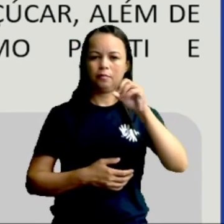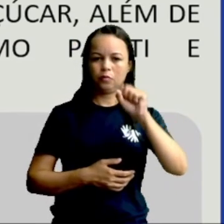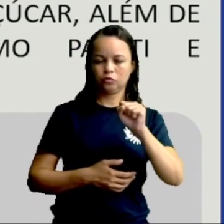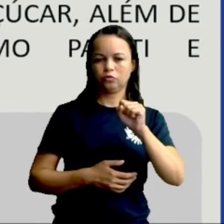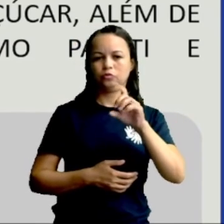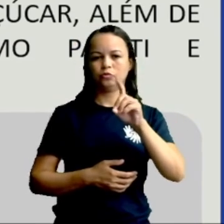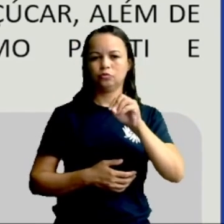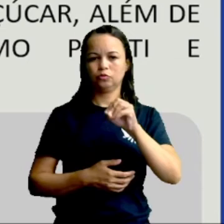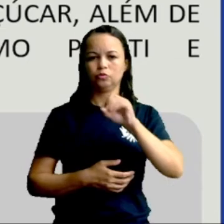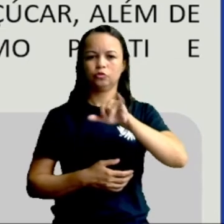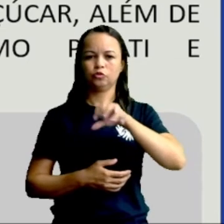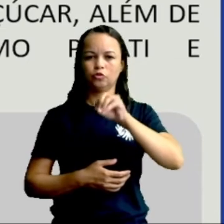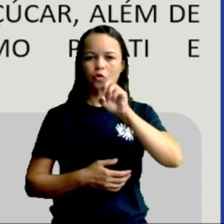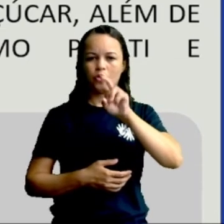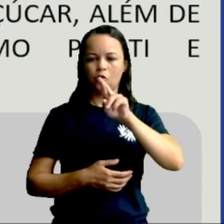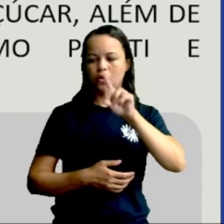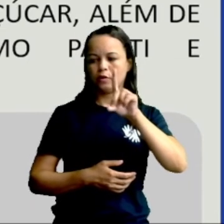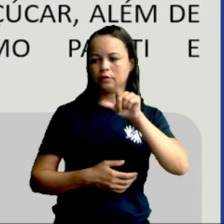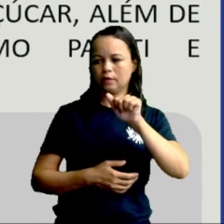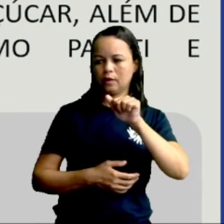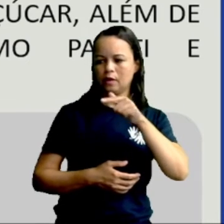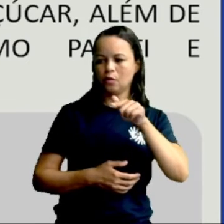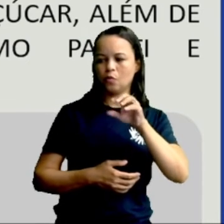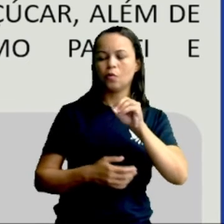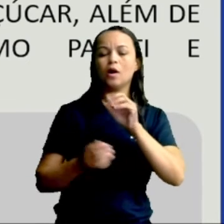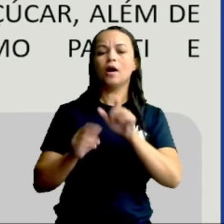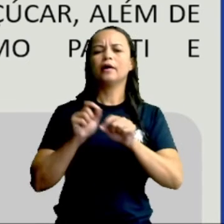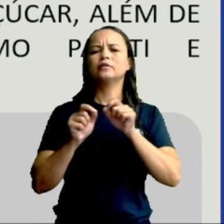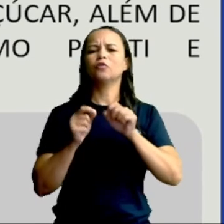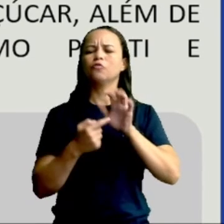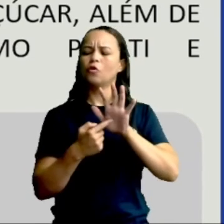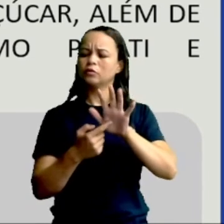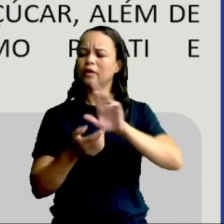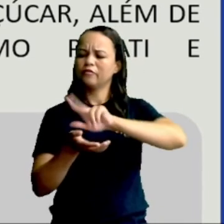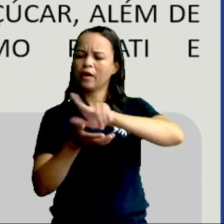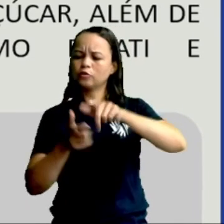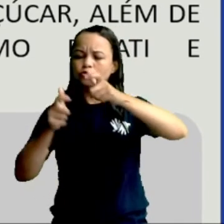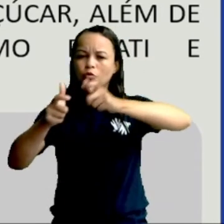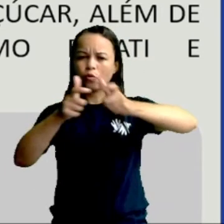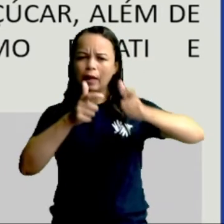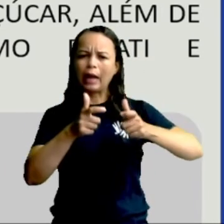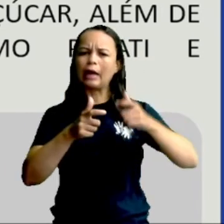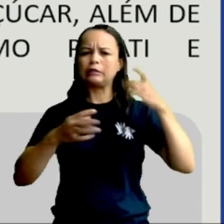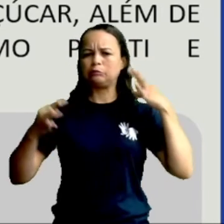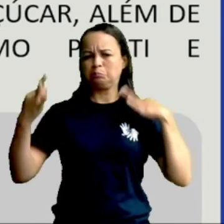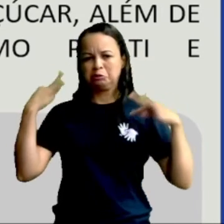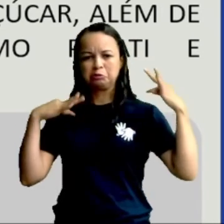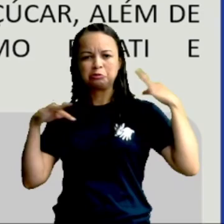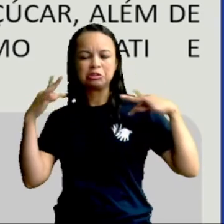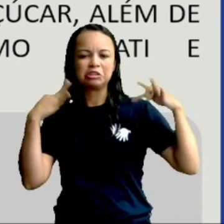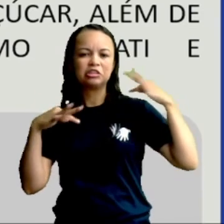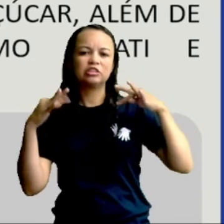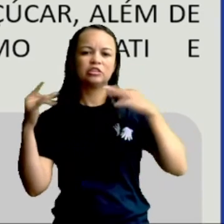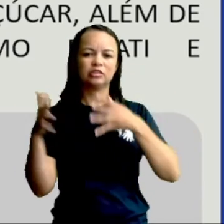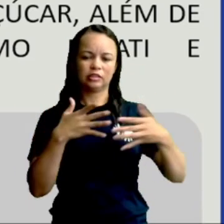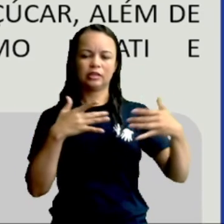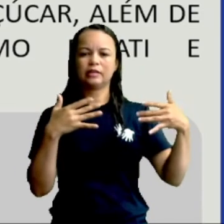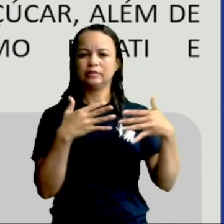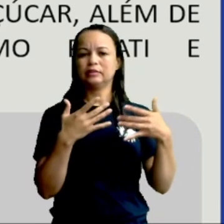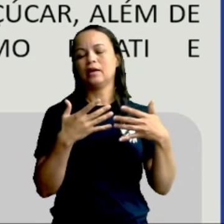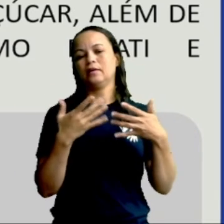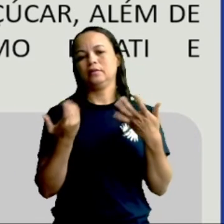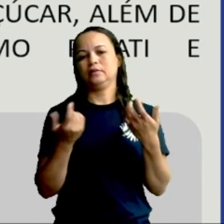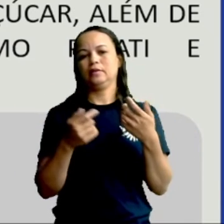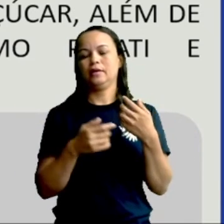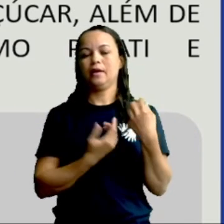da Mantiqueira. Eu vou ter as praias do litoral e o Santuário de Nossa Senhora Aparecida, na cidade de Aparecida no